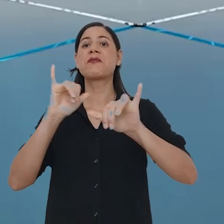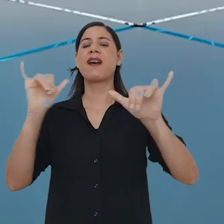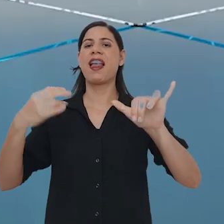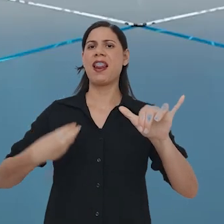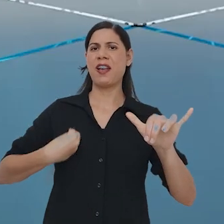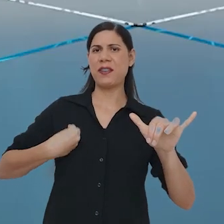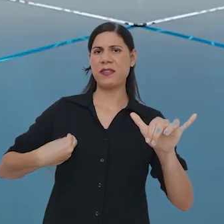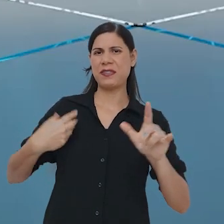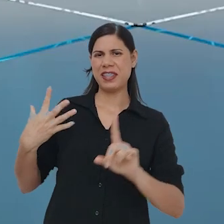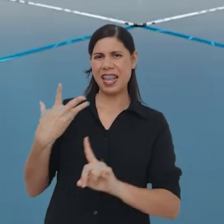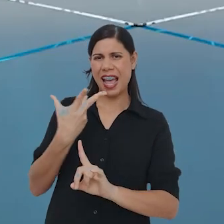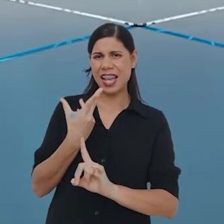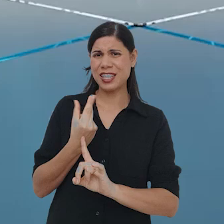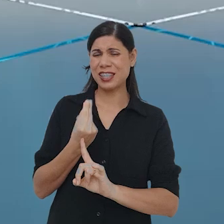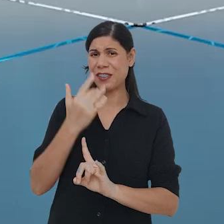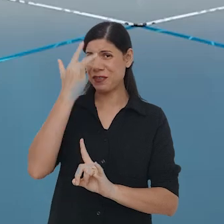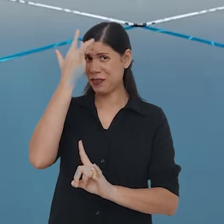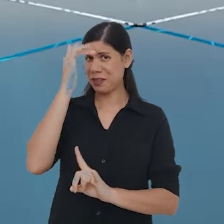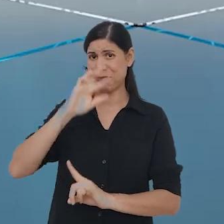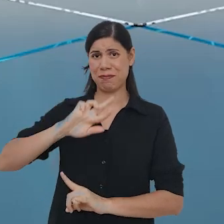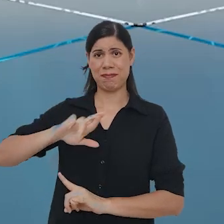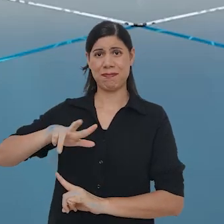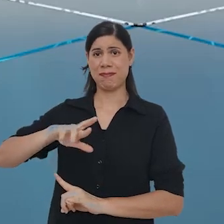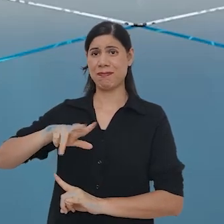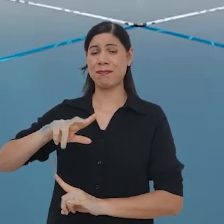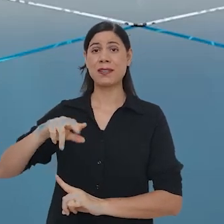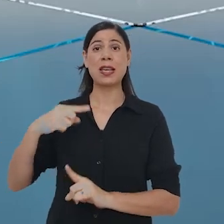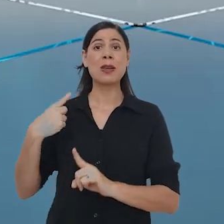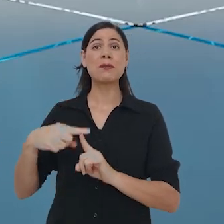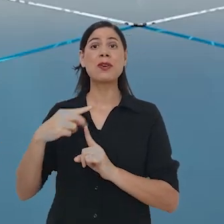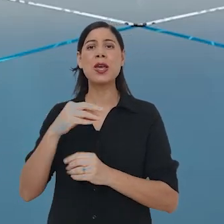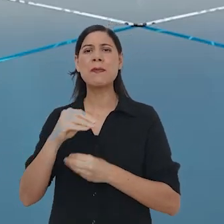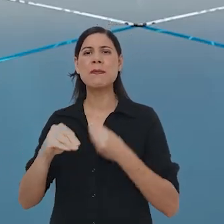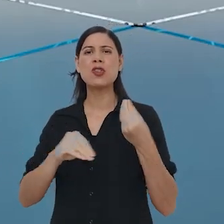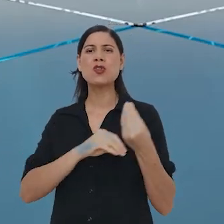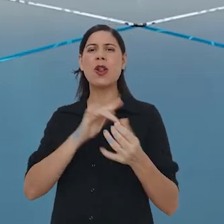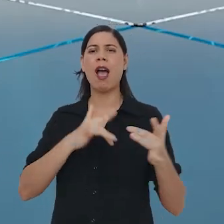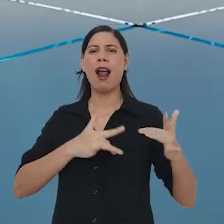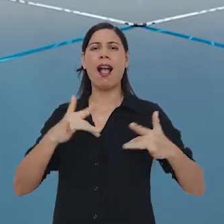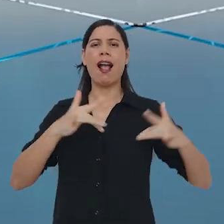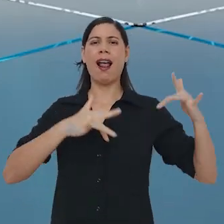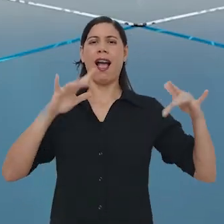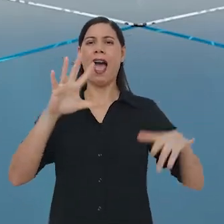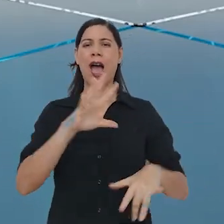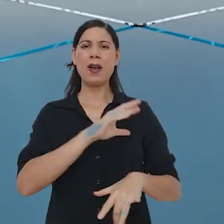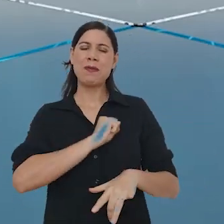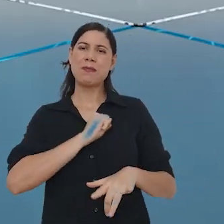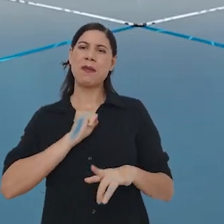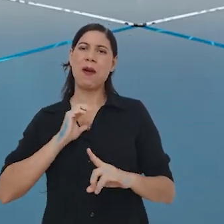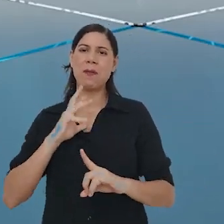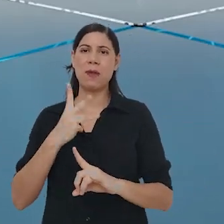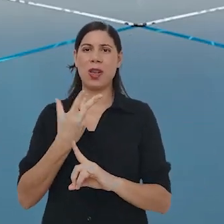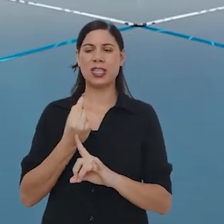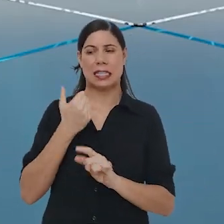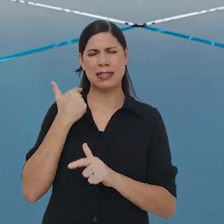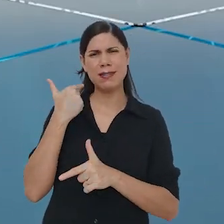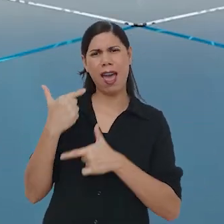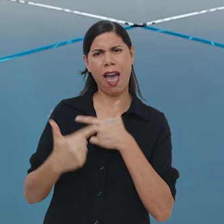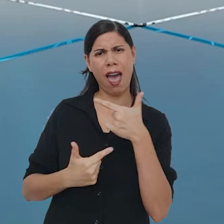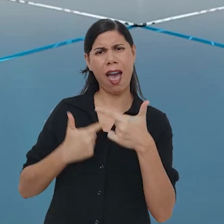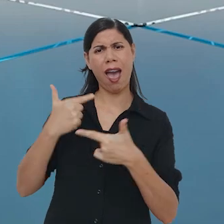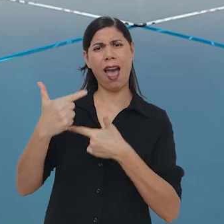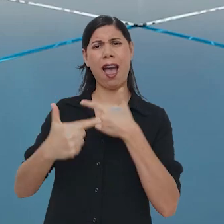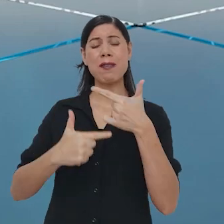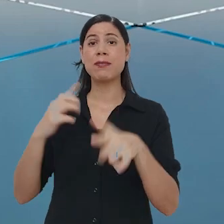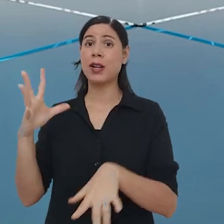Dizem por aí que vida de artista não é fácil. E em muitos casos é a mistura de paixão pelo fazer artístico,